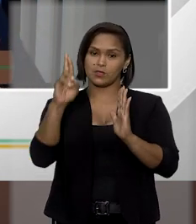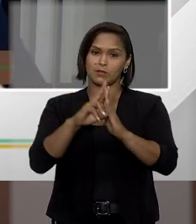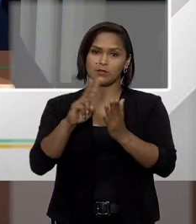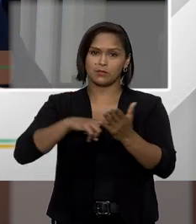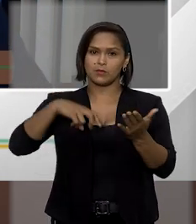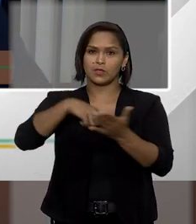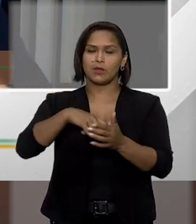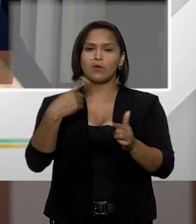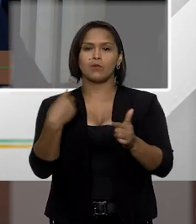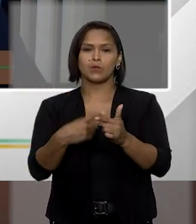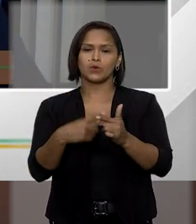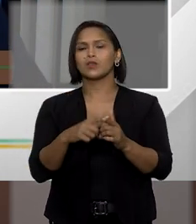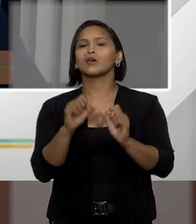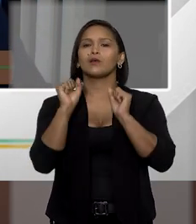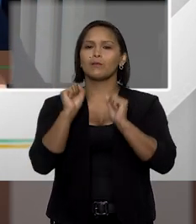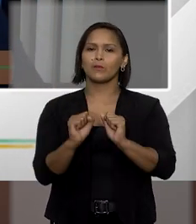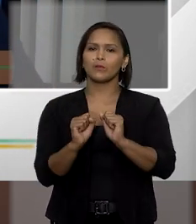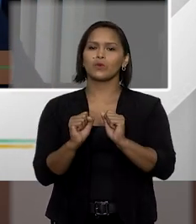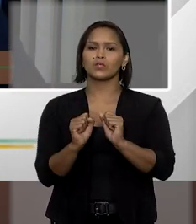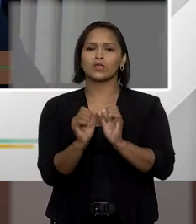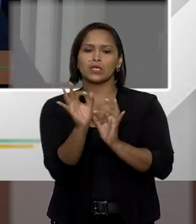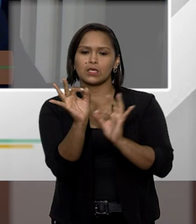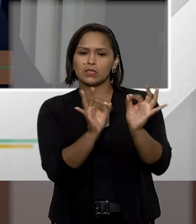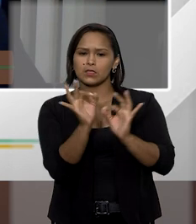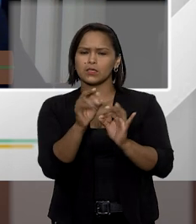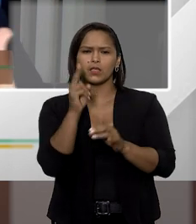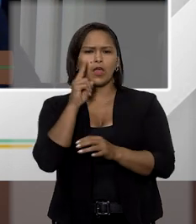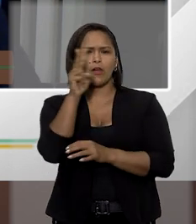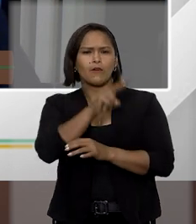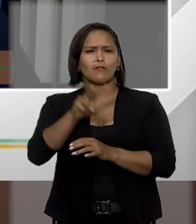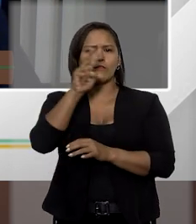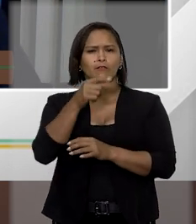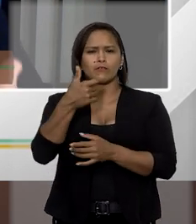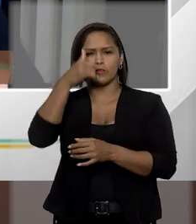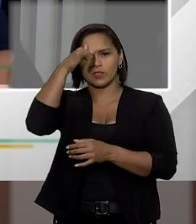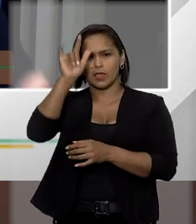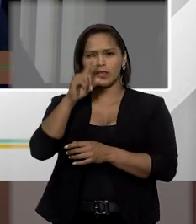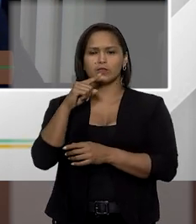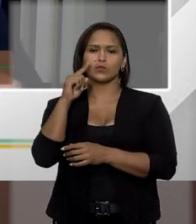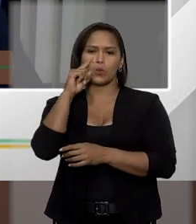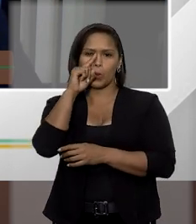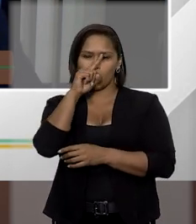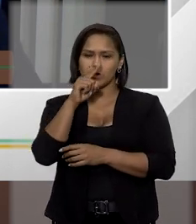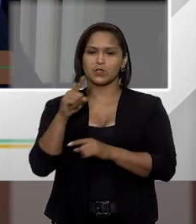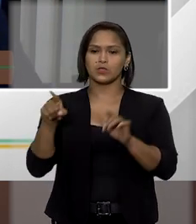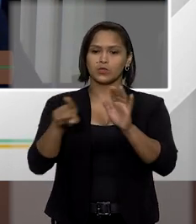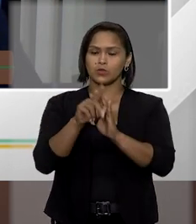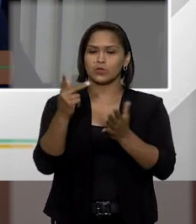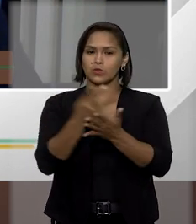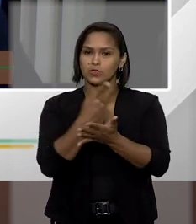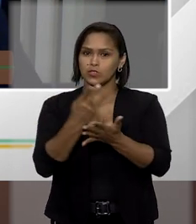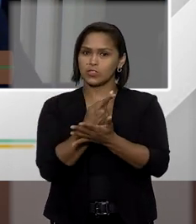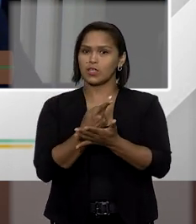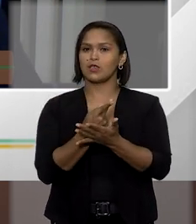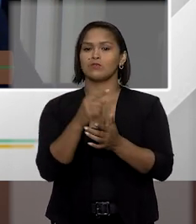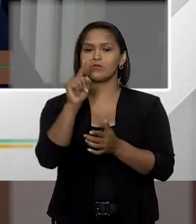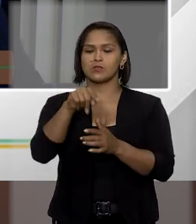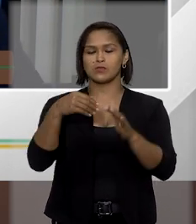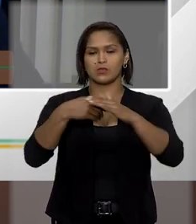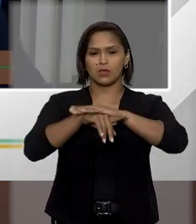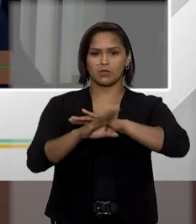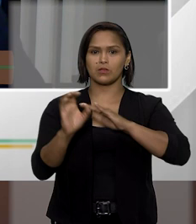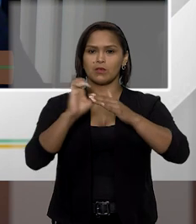responsabilidade penal, porque ela deveria ter tomado medidas que minimizassem os riscos de cometimento de infrações e de atos